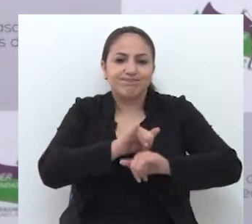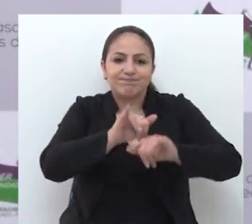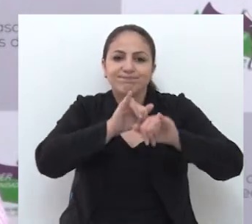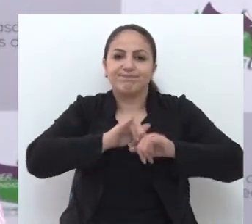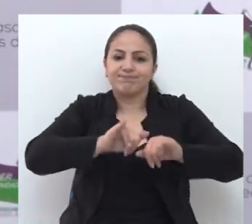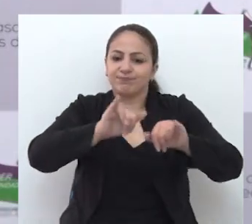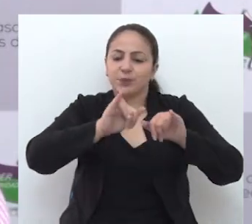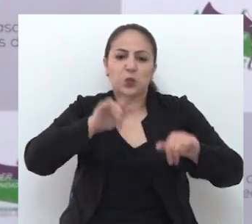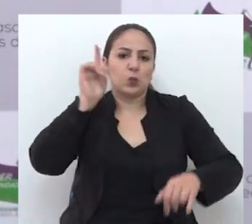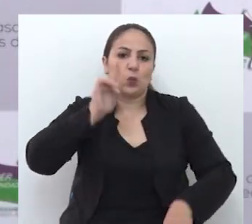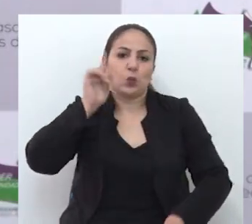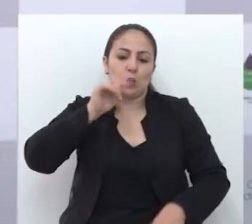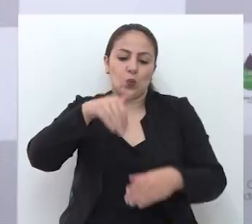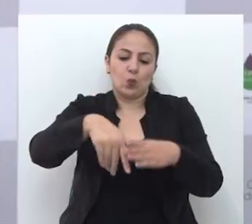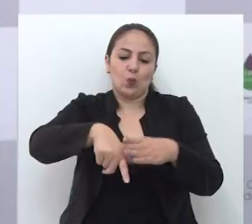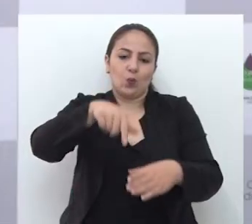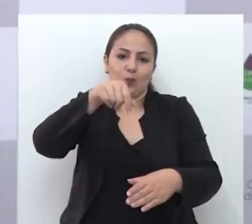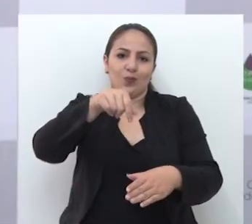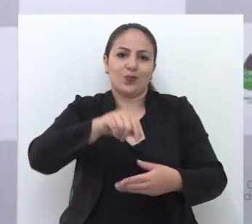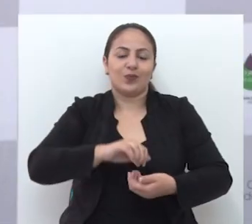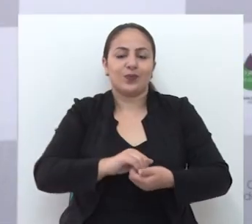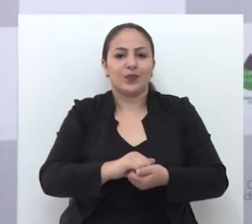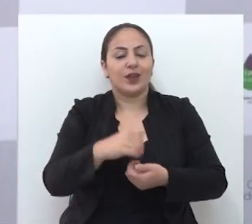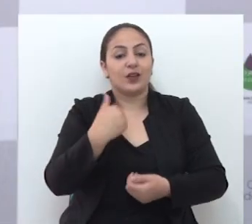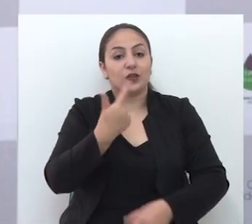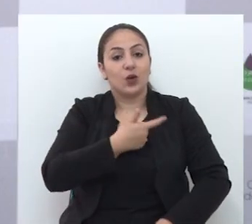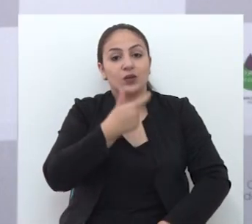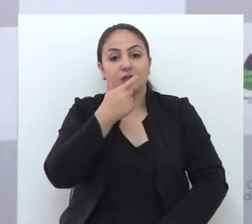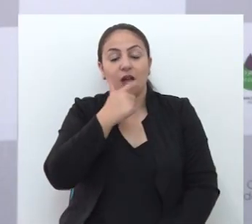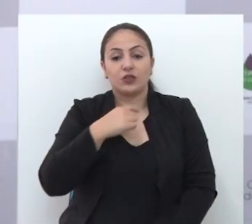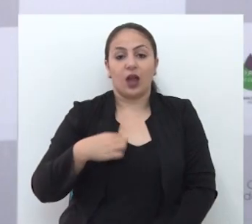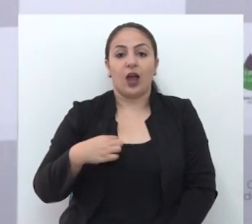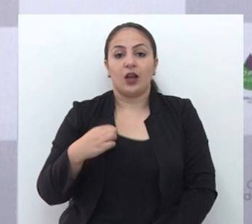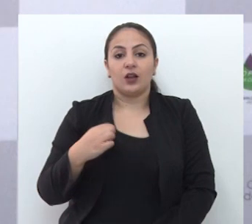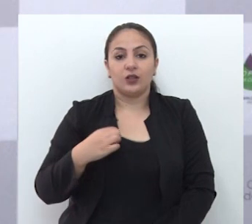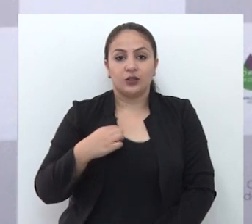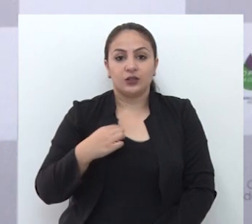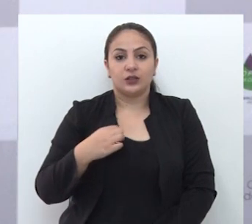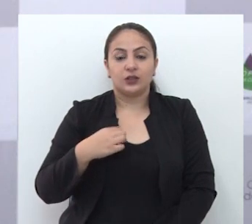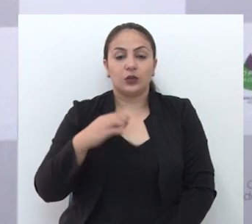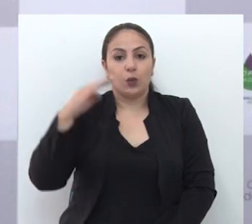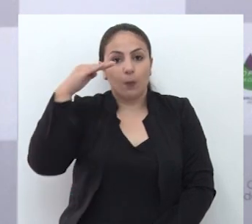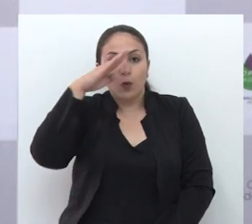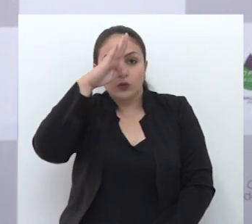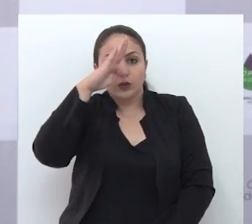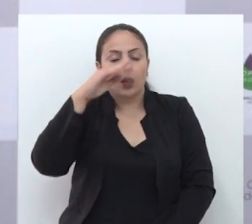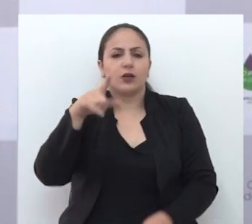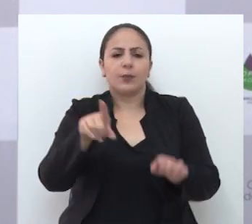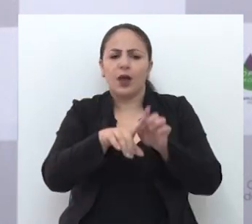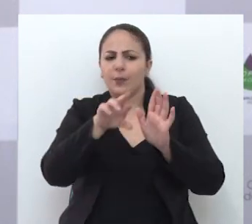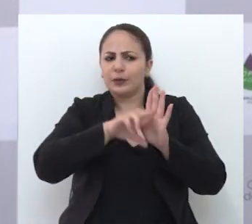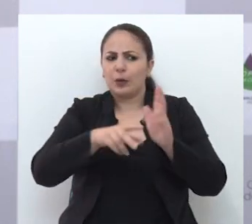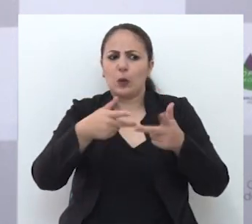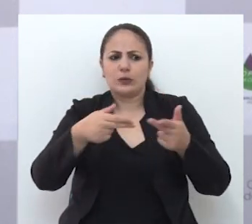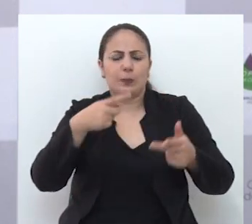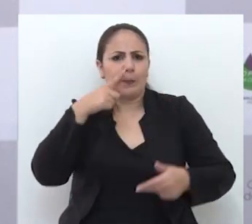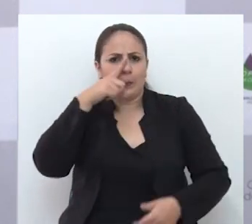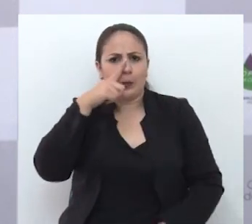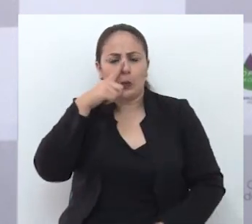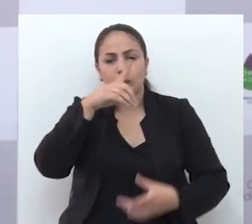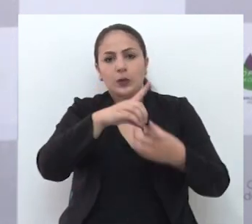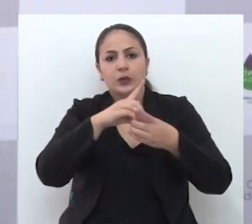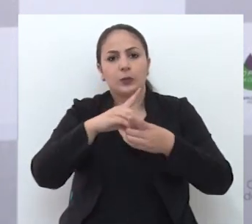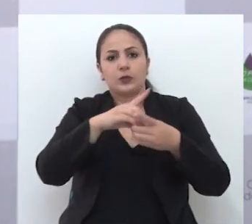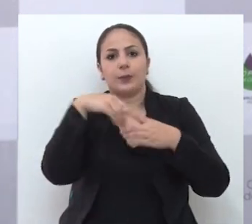mídia para se eleger. Nós consideramos a candidatura de Bolsonaro e aquilo que ele representa algo extremamente perigoso